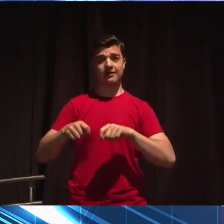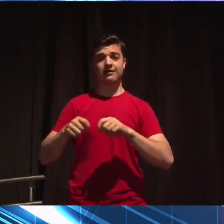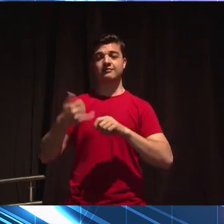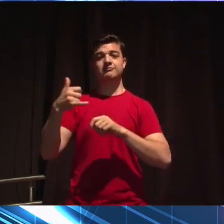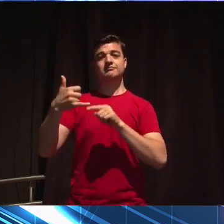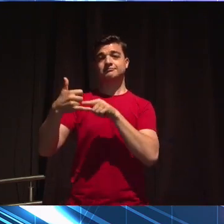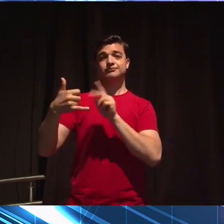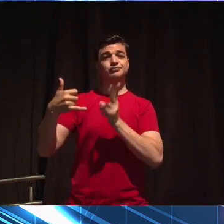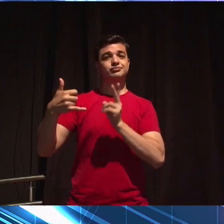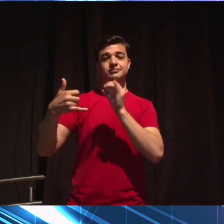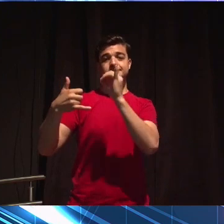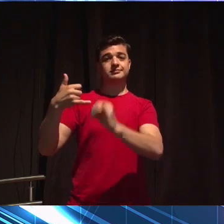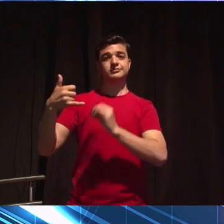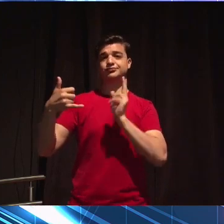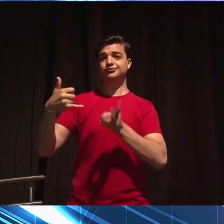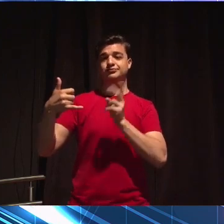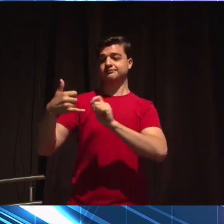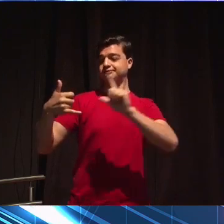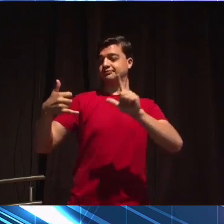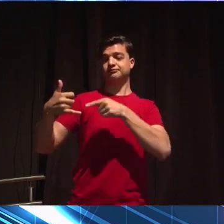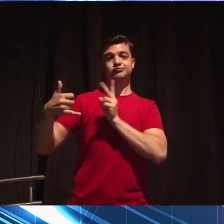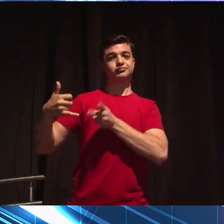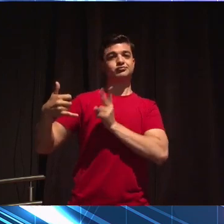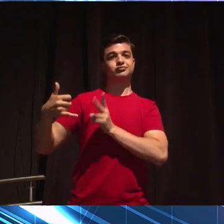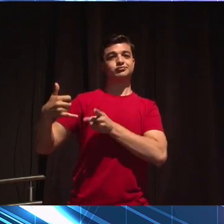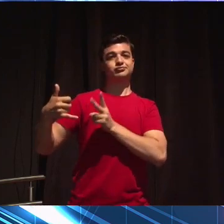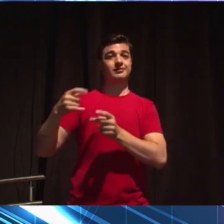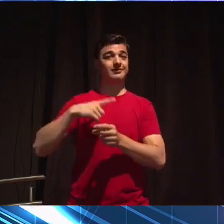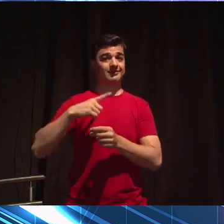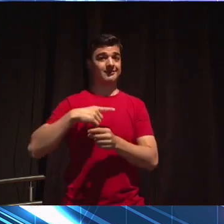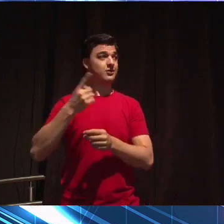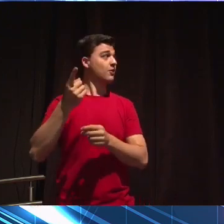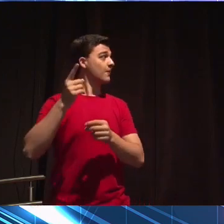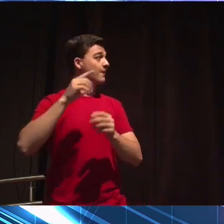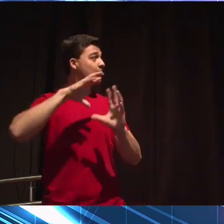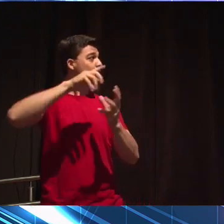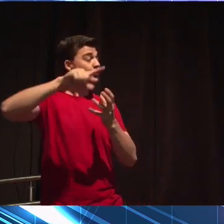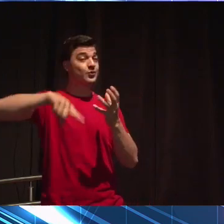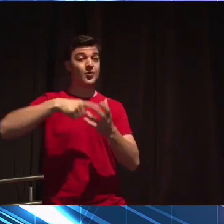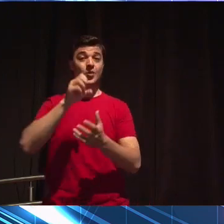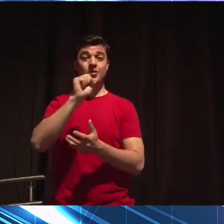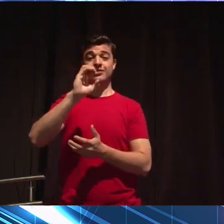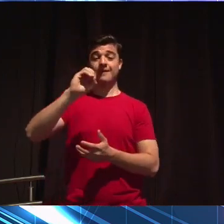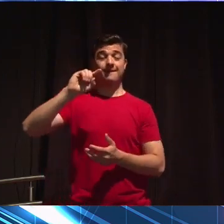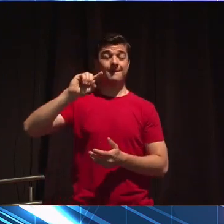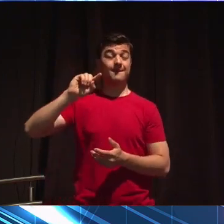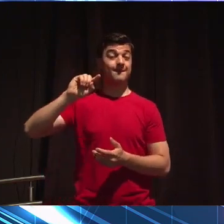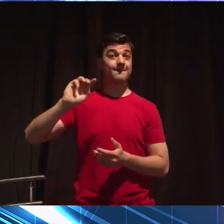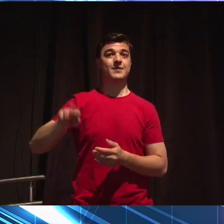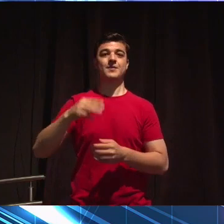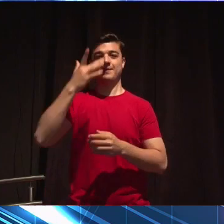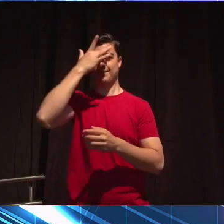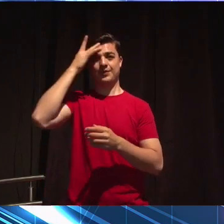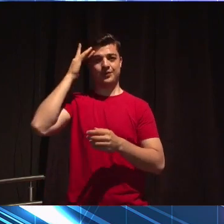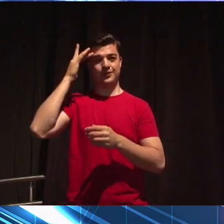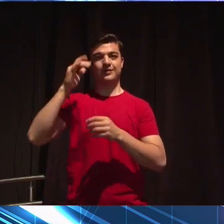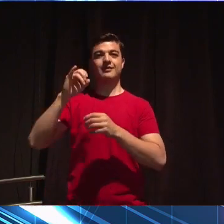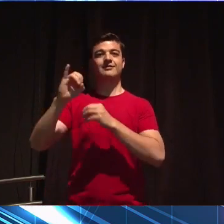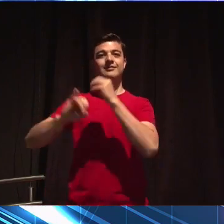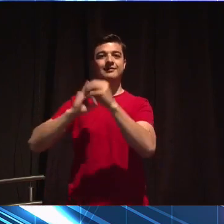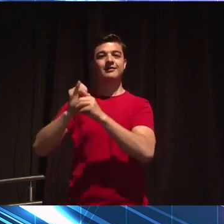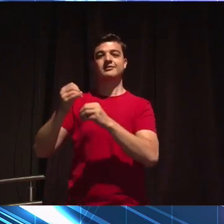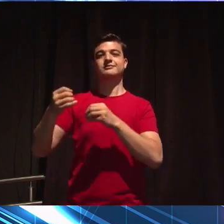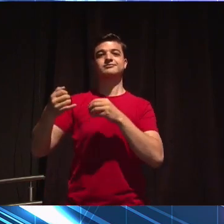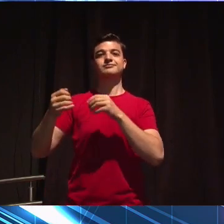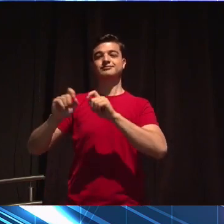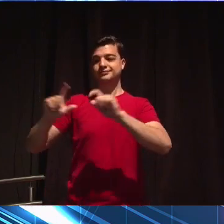mil pessoas acessam a internet pela primeira vez. E no Brasil, menos de 40% da população acessa a internet todos os